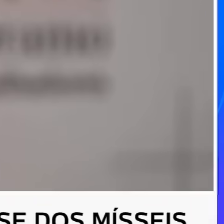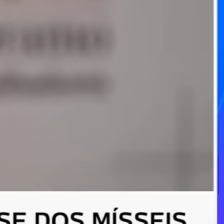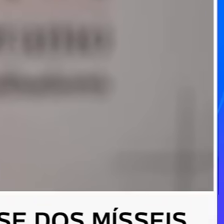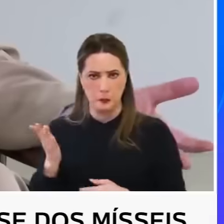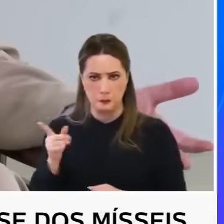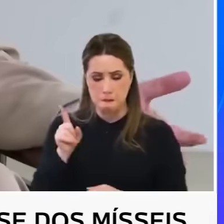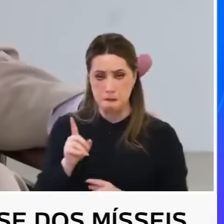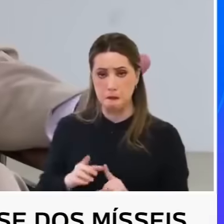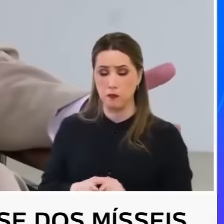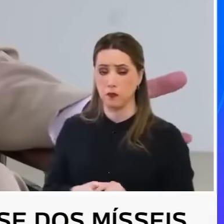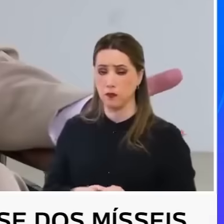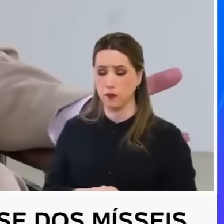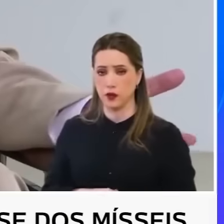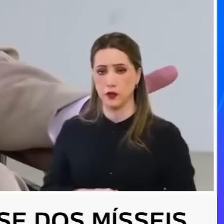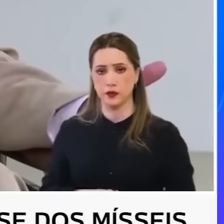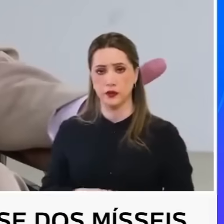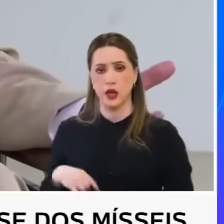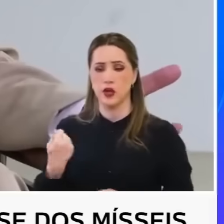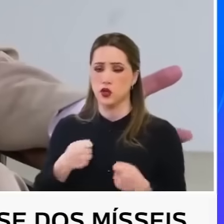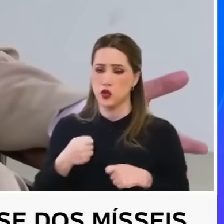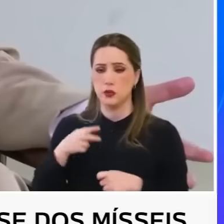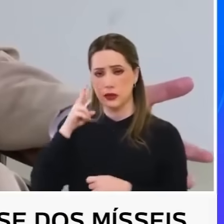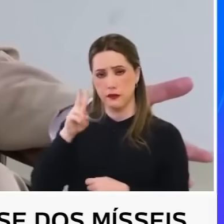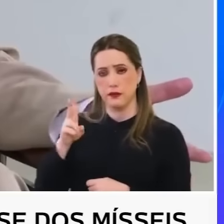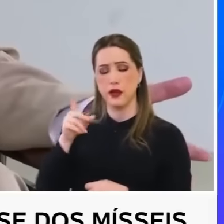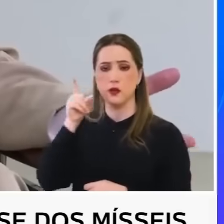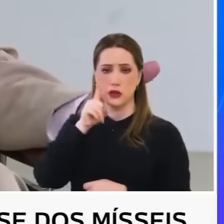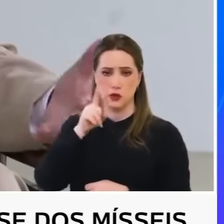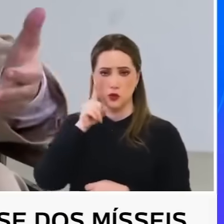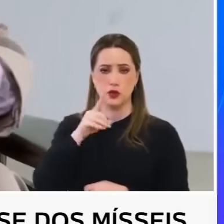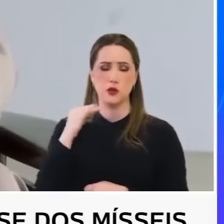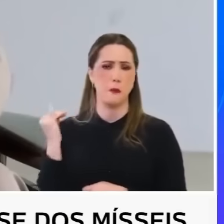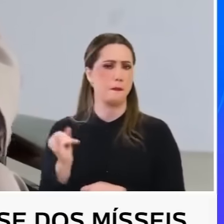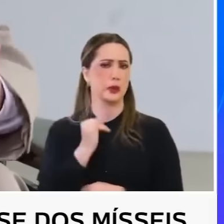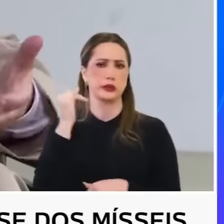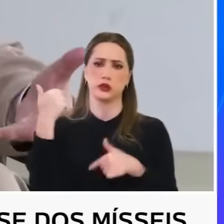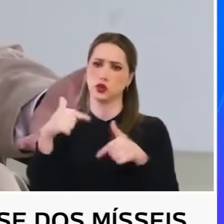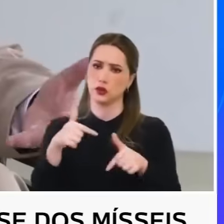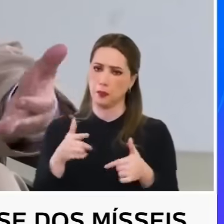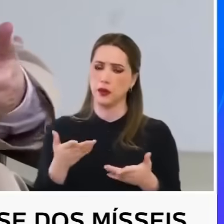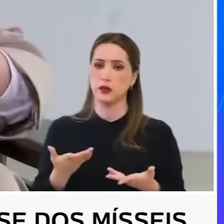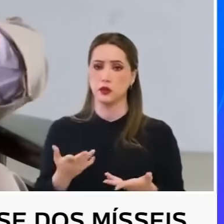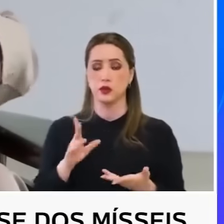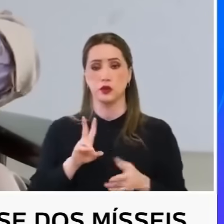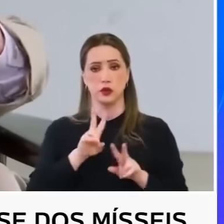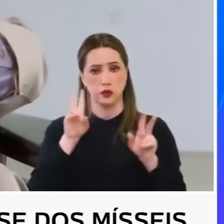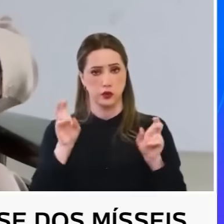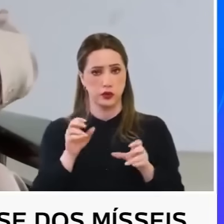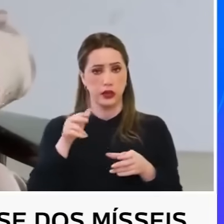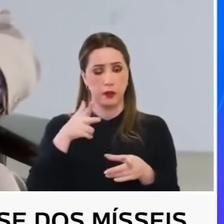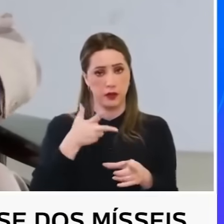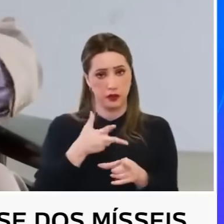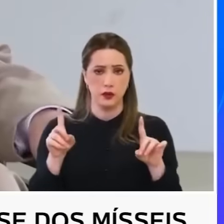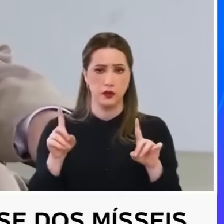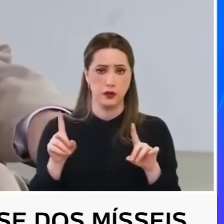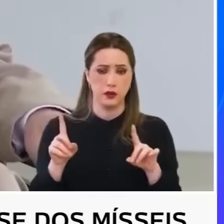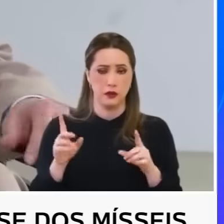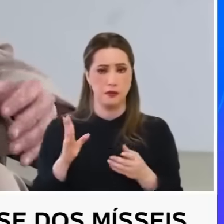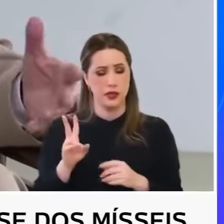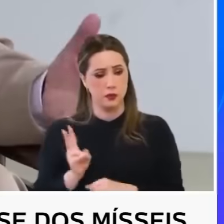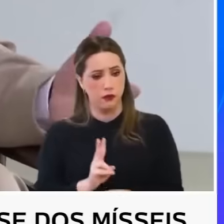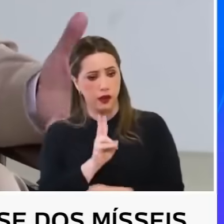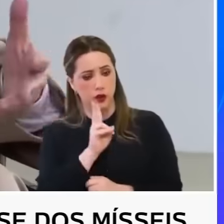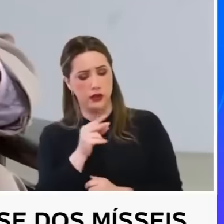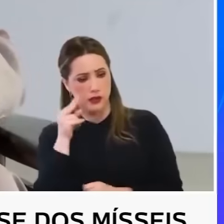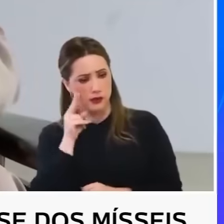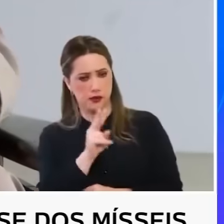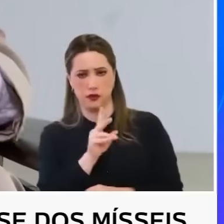o homem forte do governo Lula para assuntos internacionais né Ele é o assessor especial para assuntos internacionais de certa maneira um porta-voz